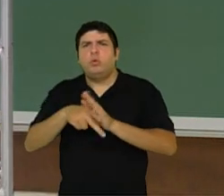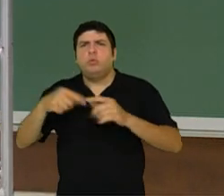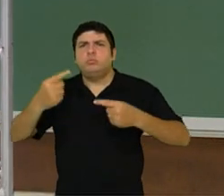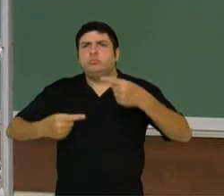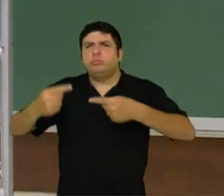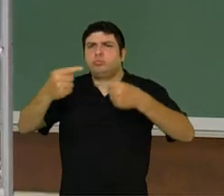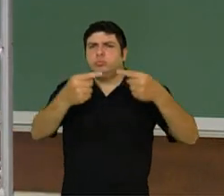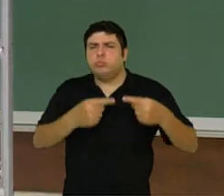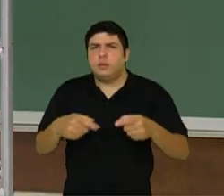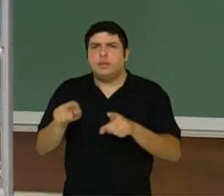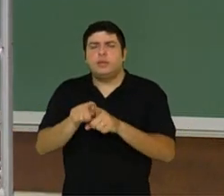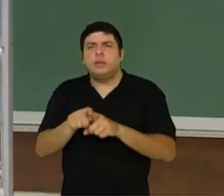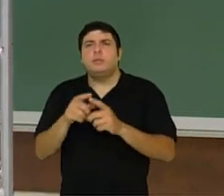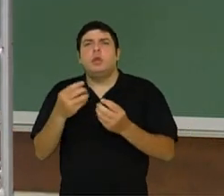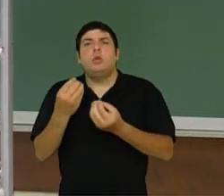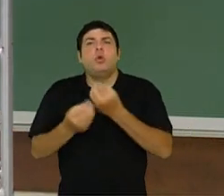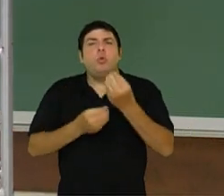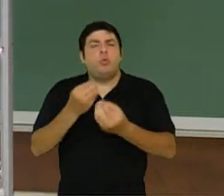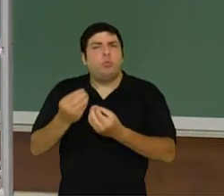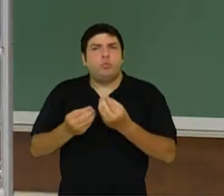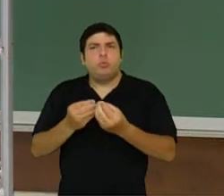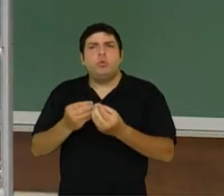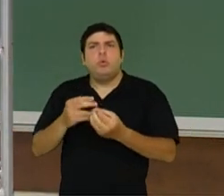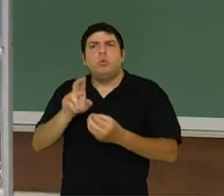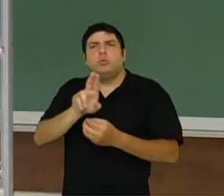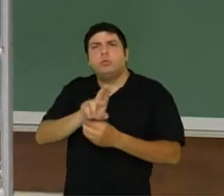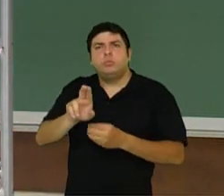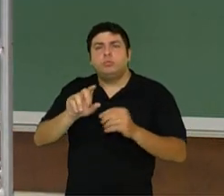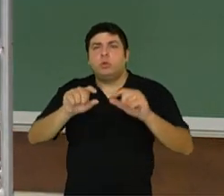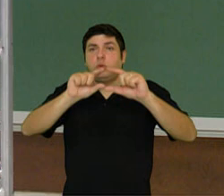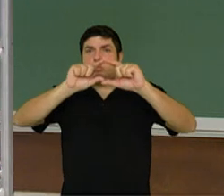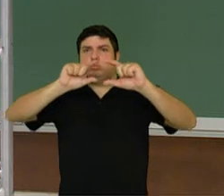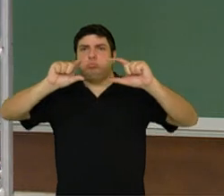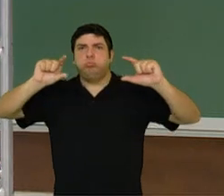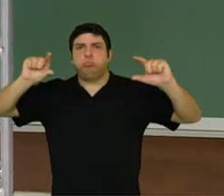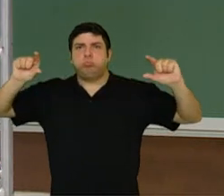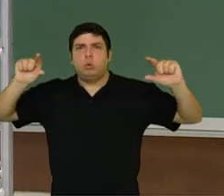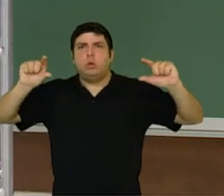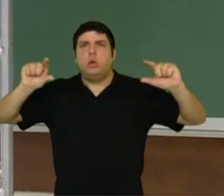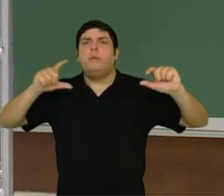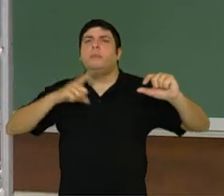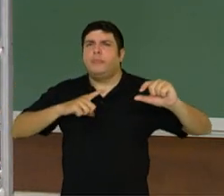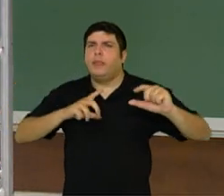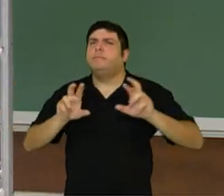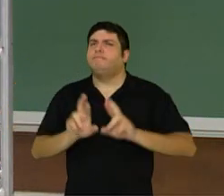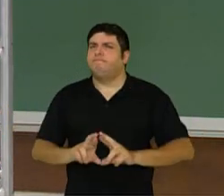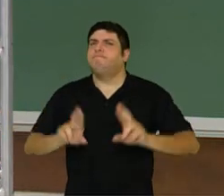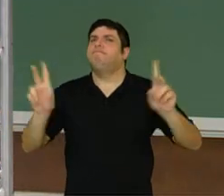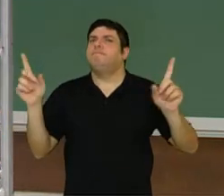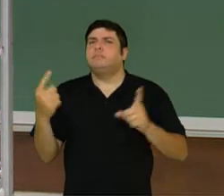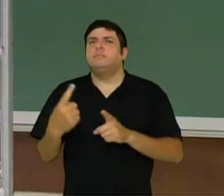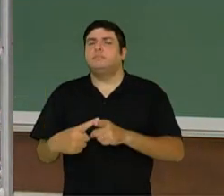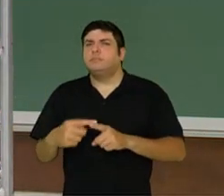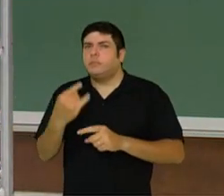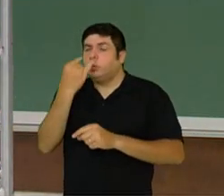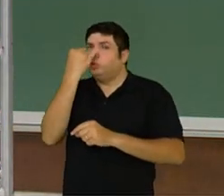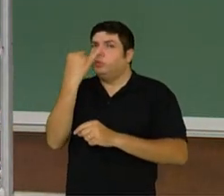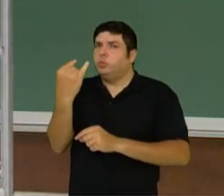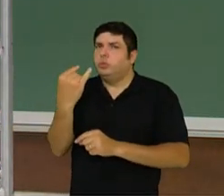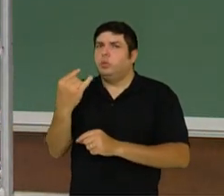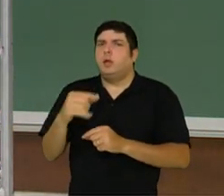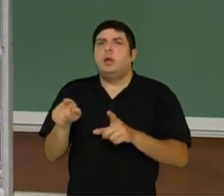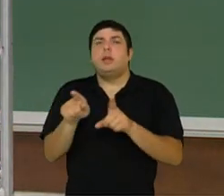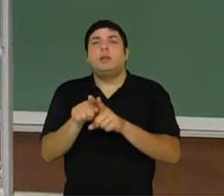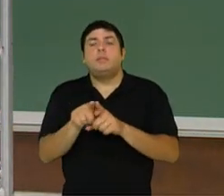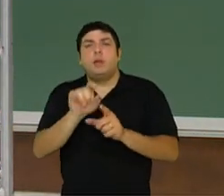né? E de modalizadores, o logotipo, né? Faz toda a diferença também. As imagens